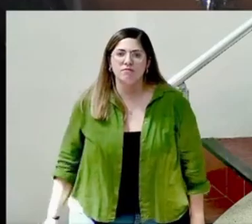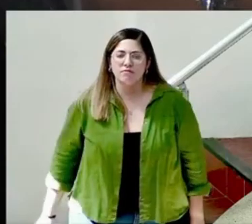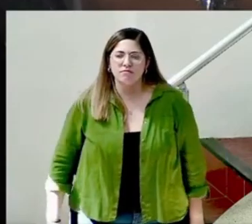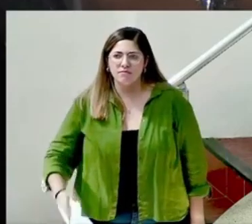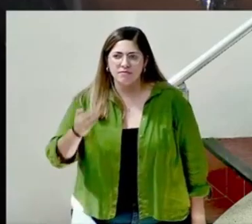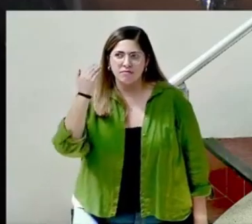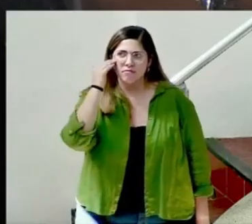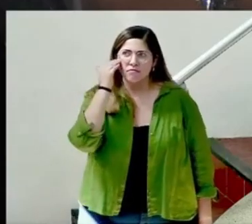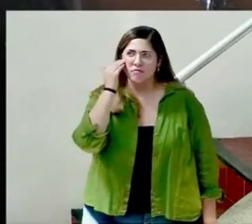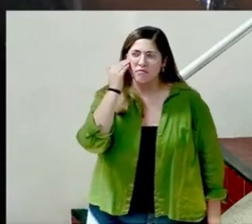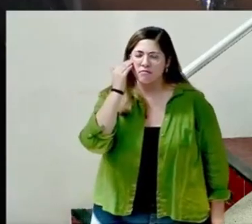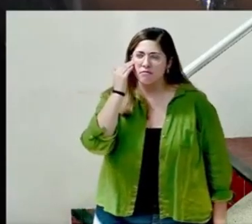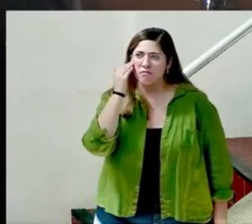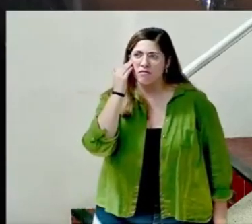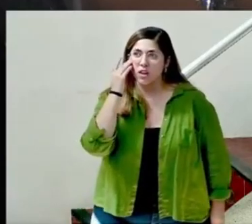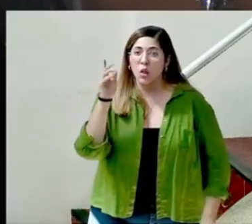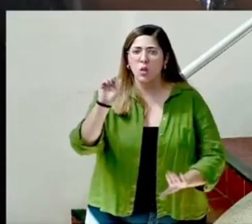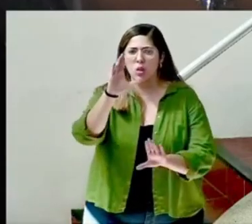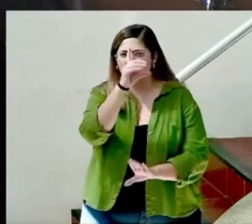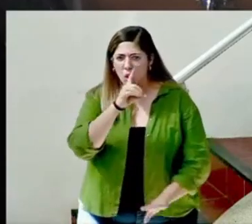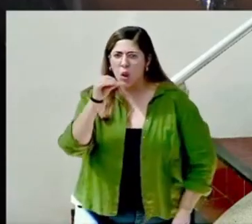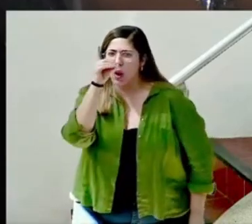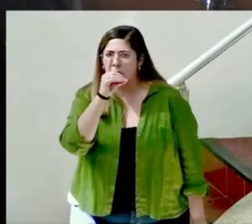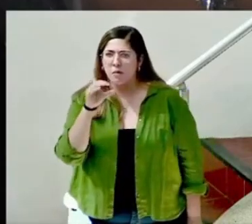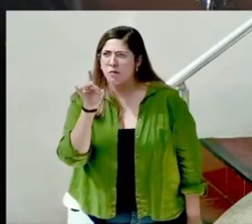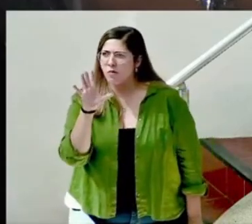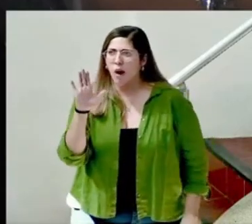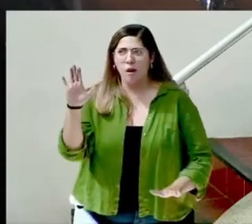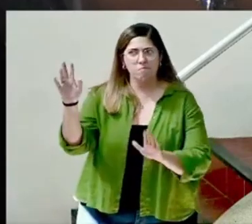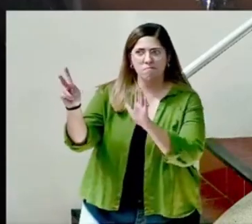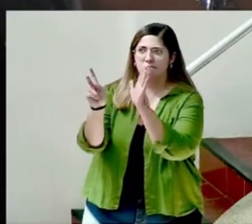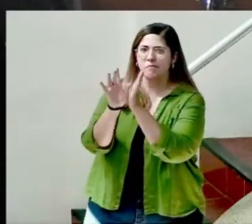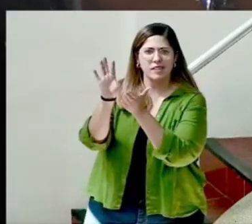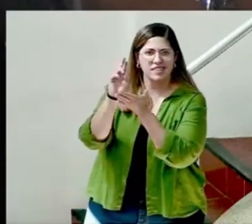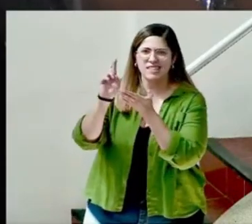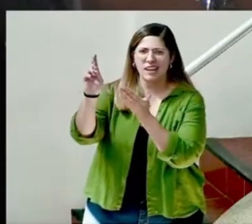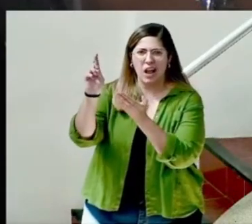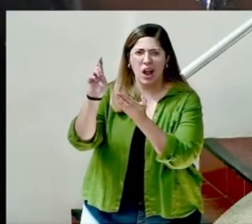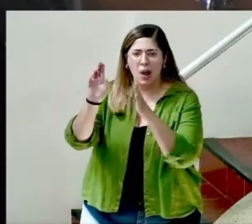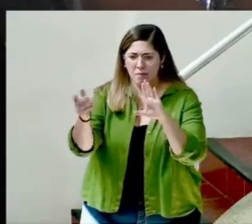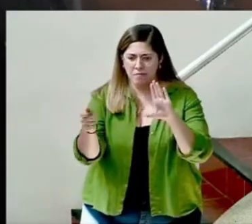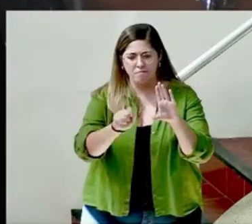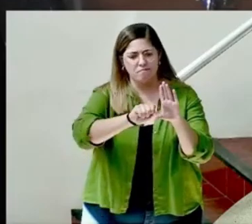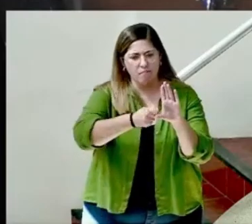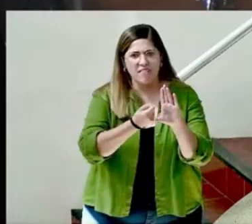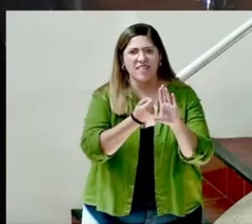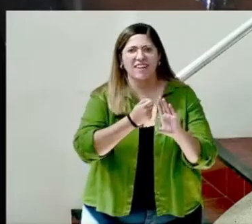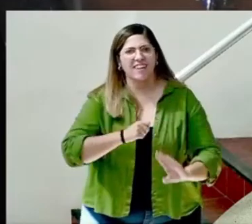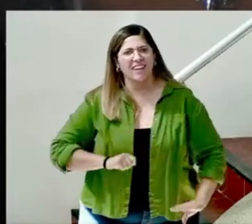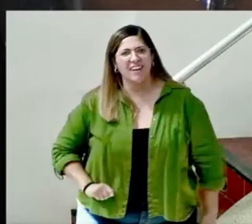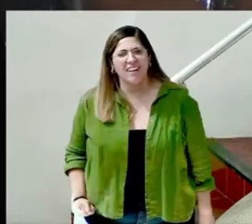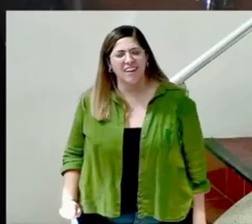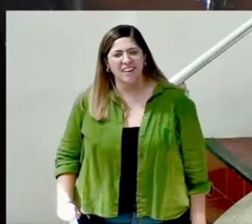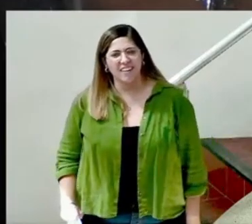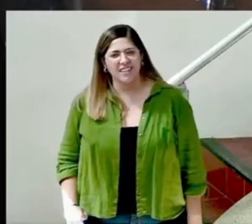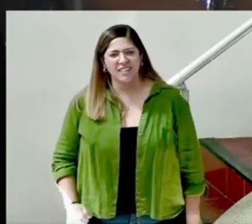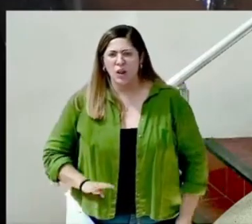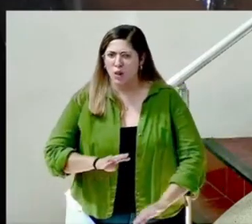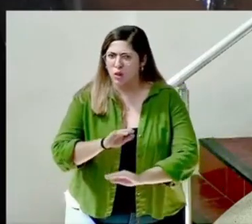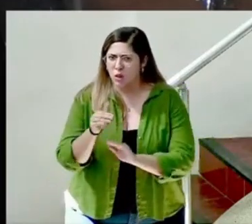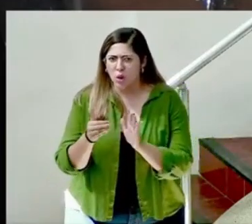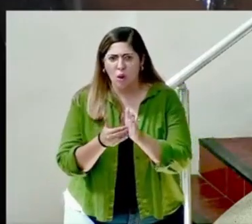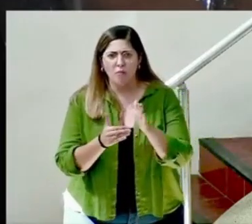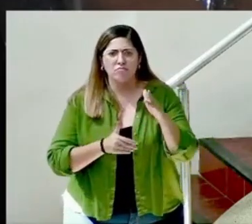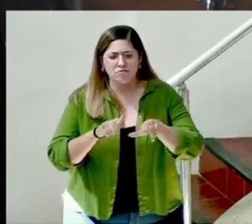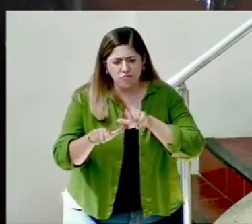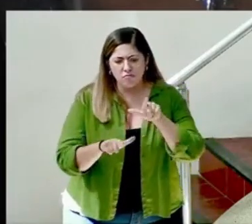entendeu que aos domingos é o dia do Senhor. E que nesse dia ele quer que os funcionários deles, aqueles que